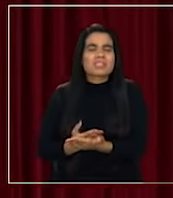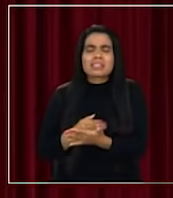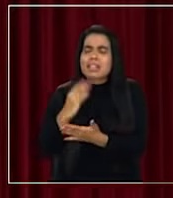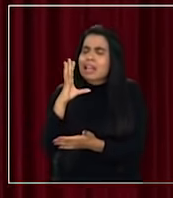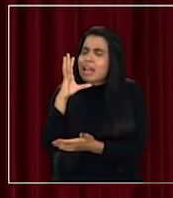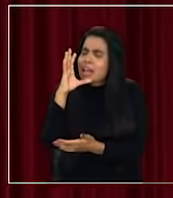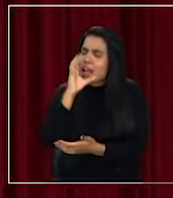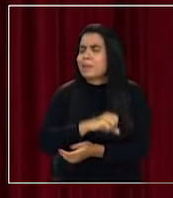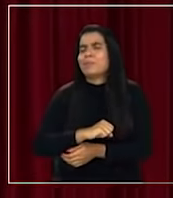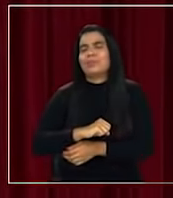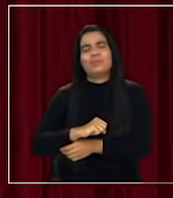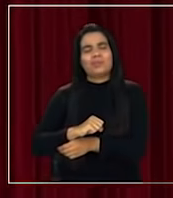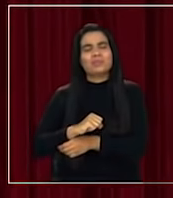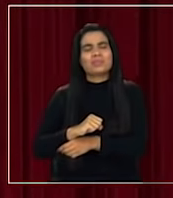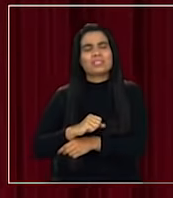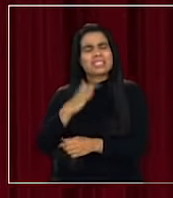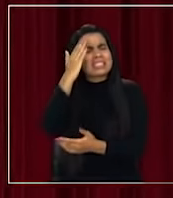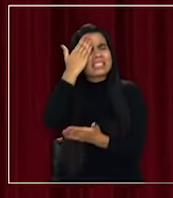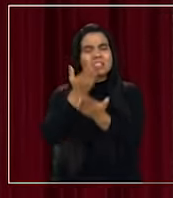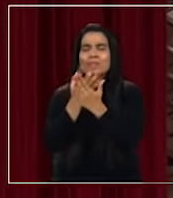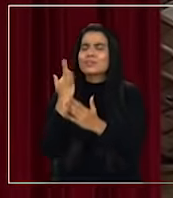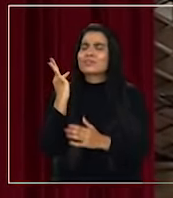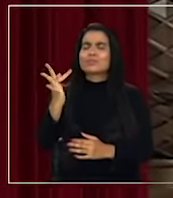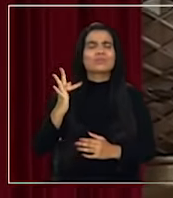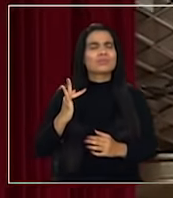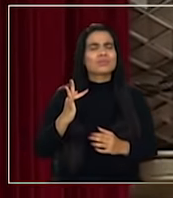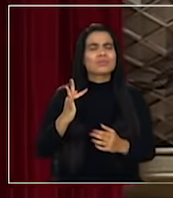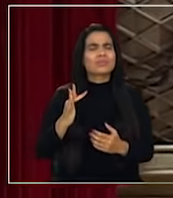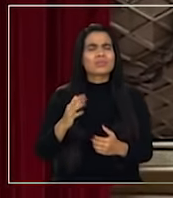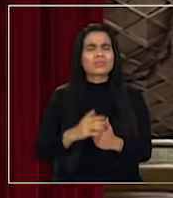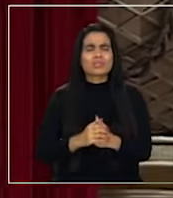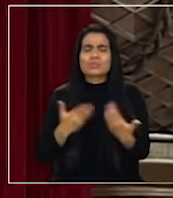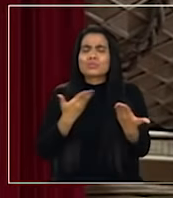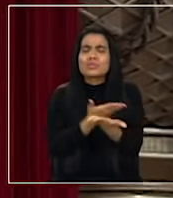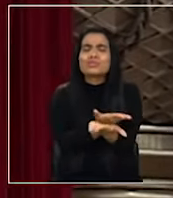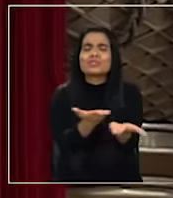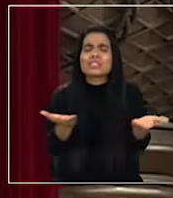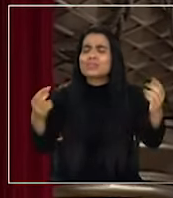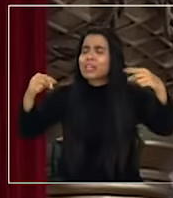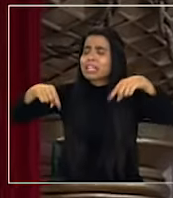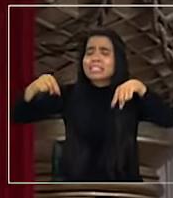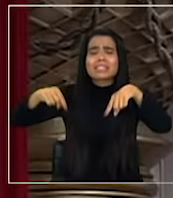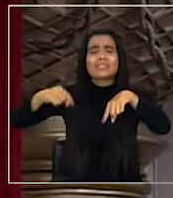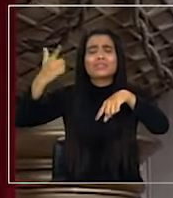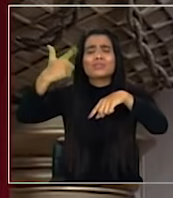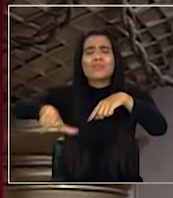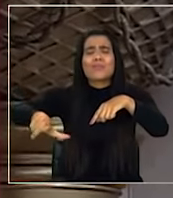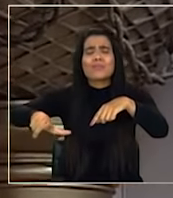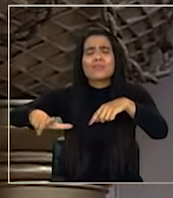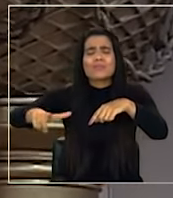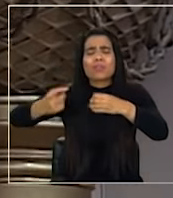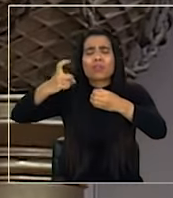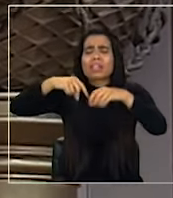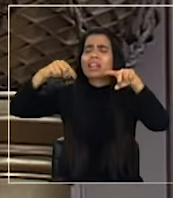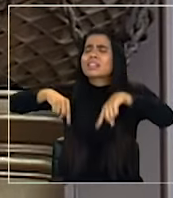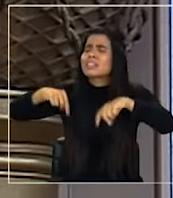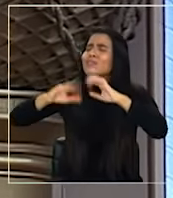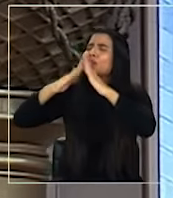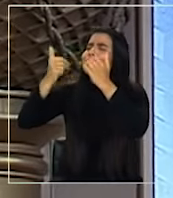muito em breve, todos estarão aqui de volta, meu Deus, Te adorando no Teu